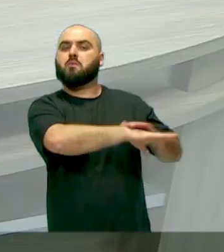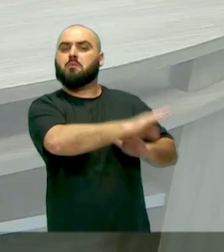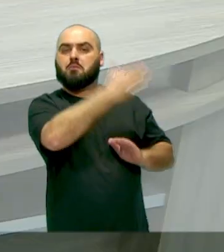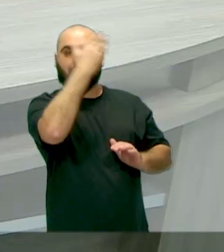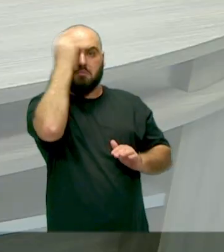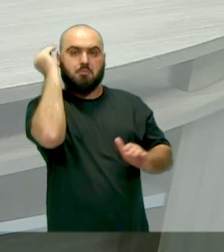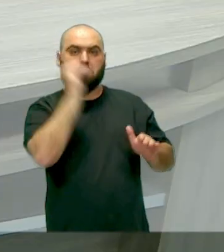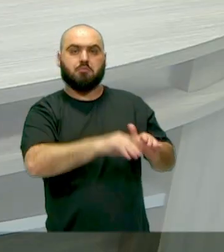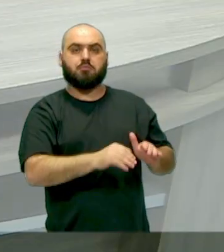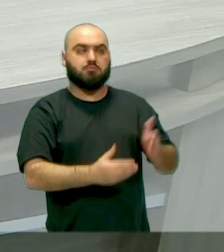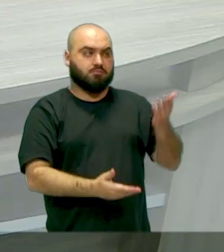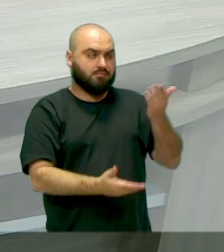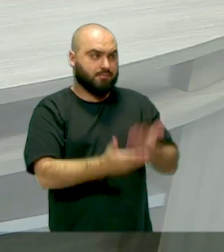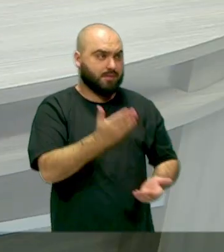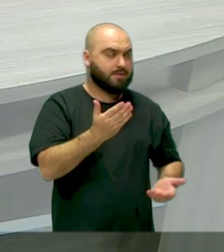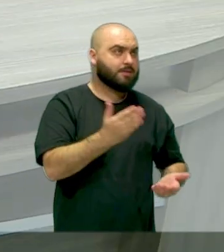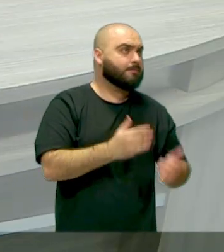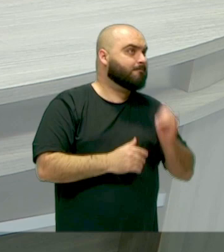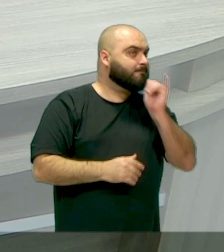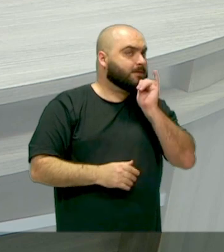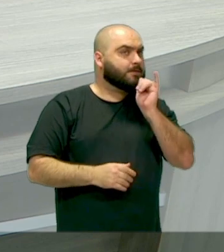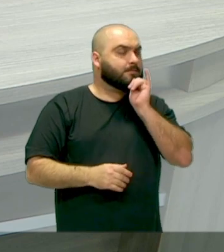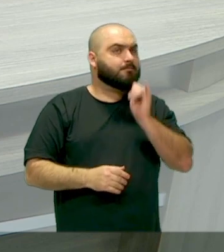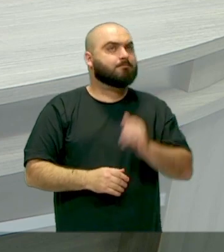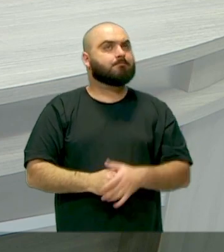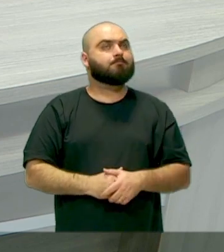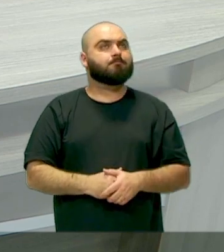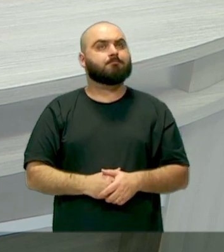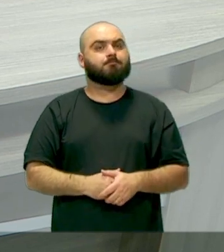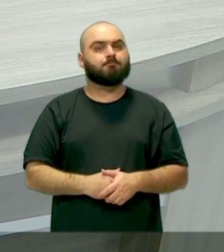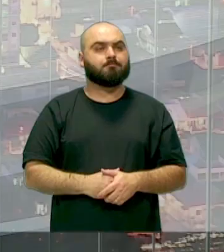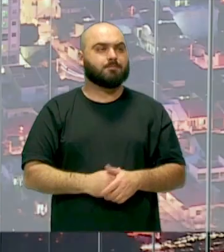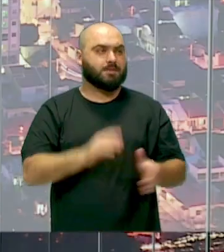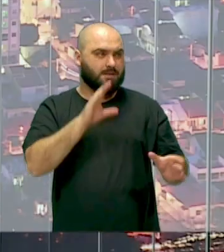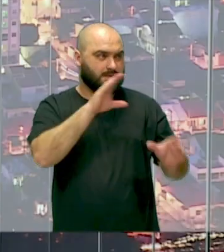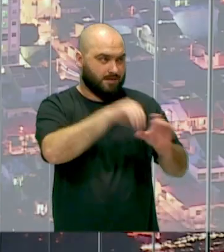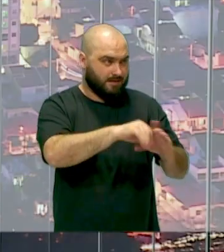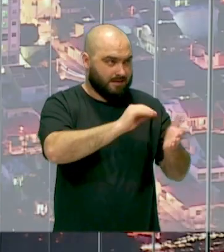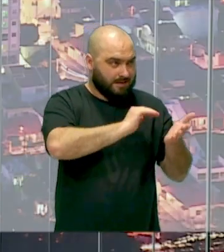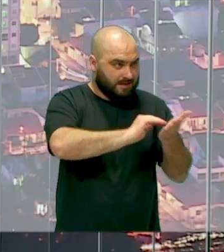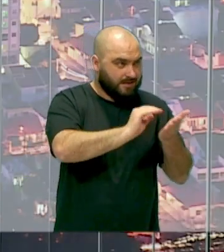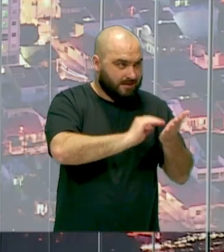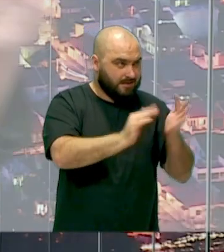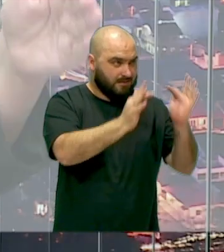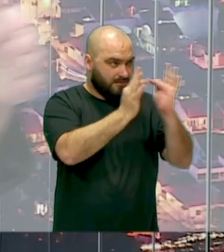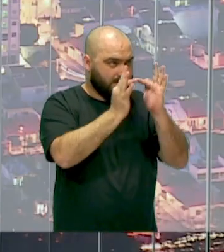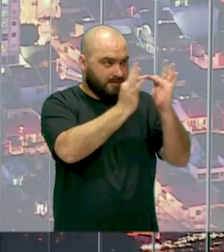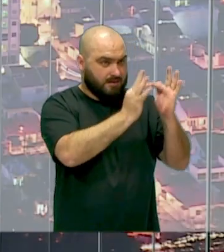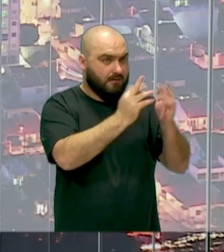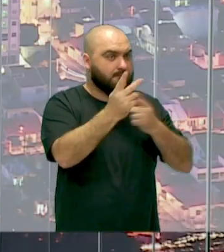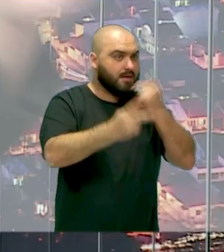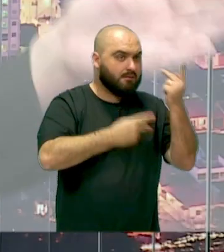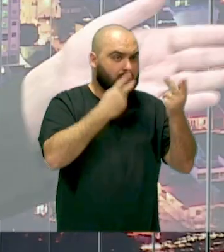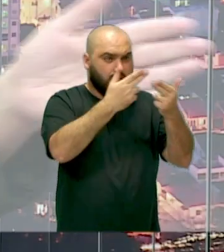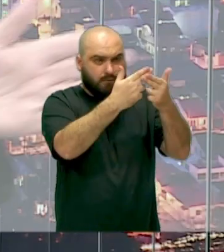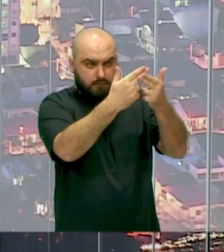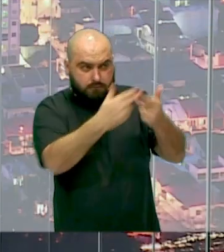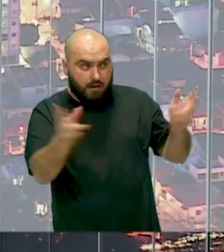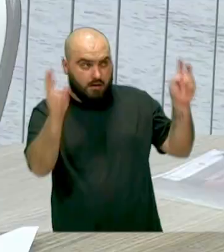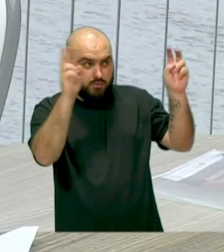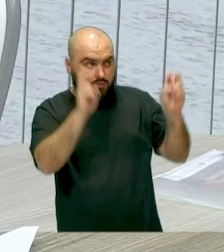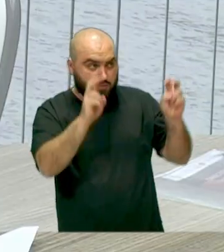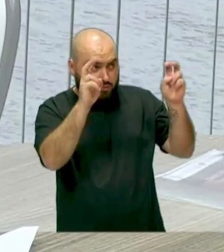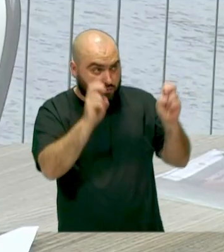Perdido dentro, digamos assim, daquela secretaria, fundação, que tratava de uma porção de